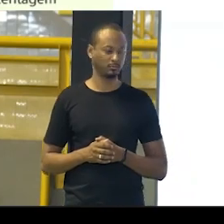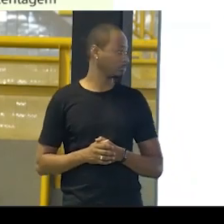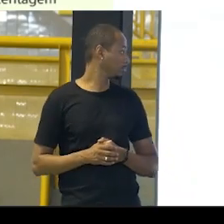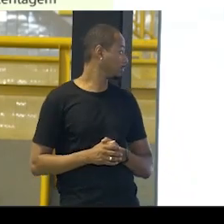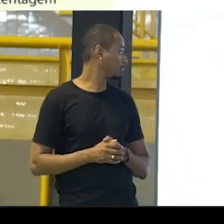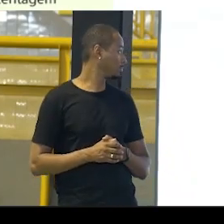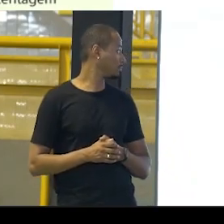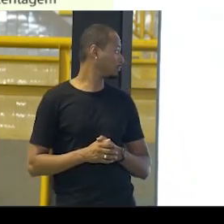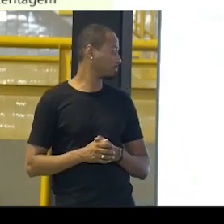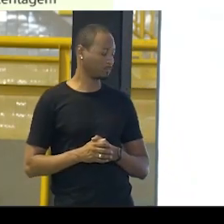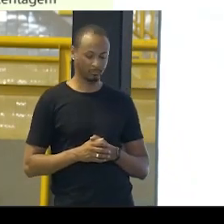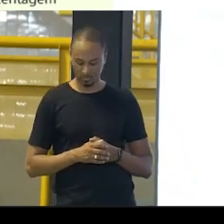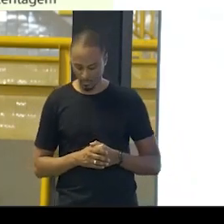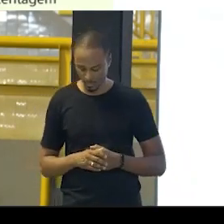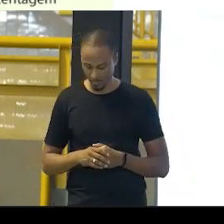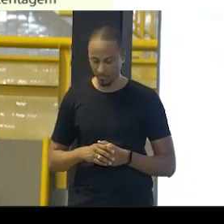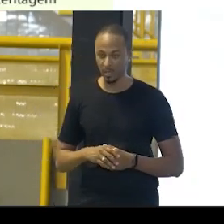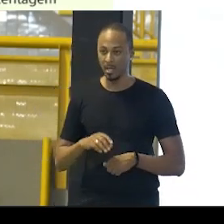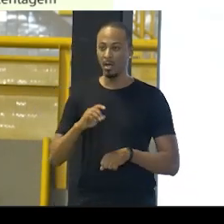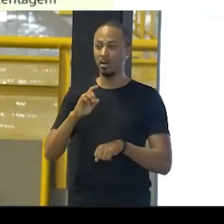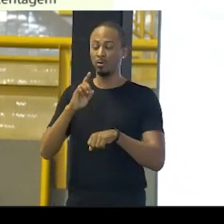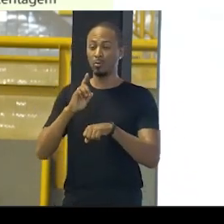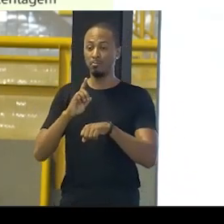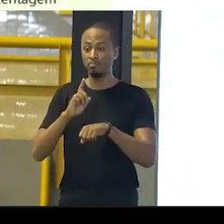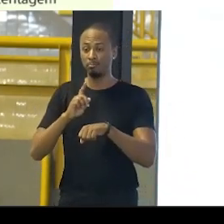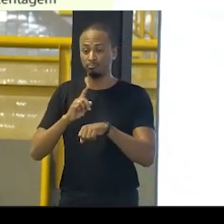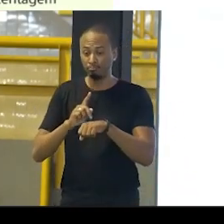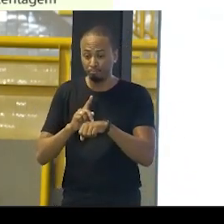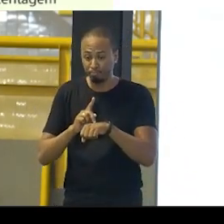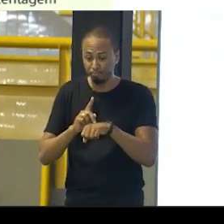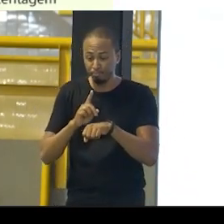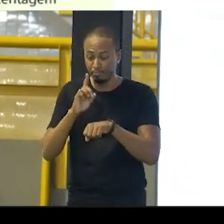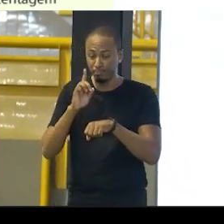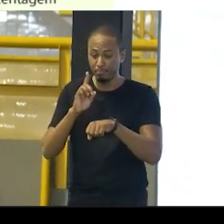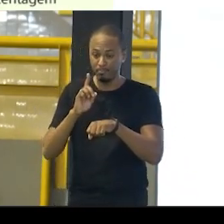transformação em uma bacia sedimentar, ele sai